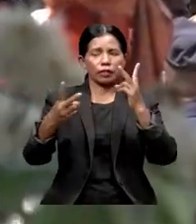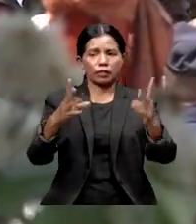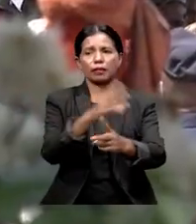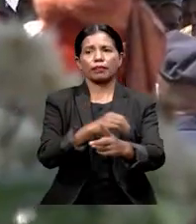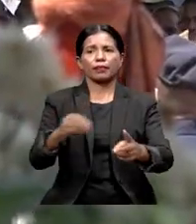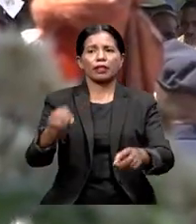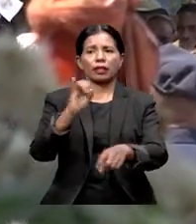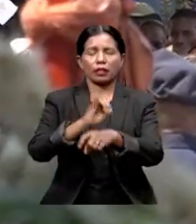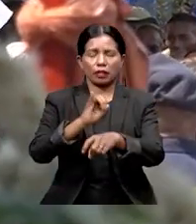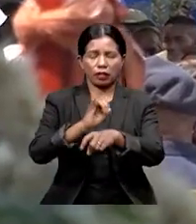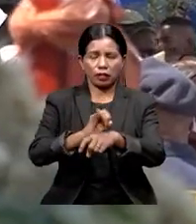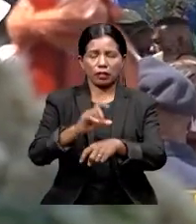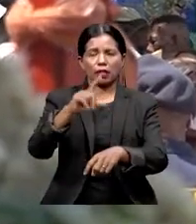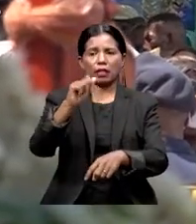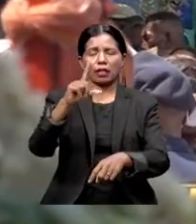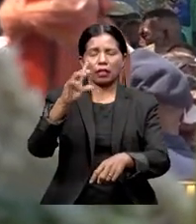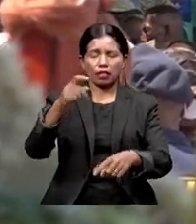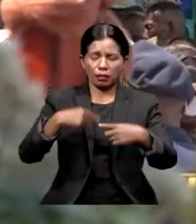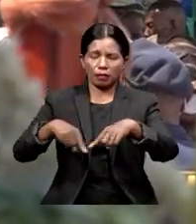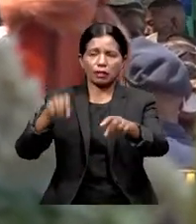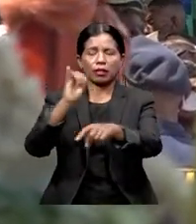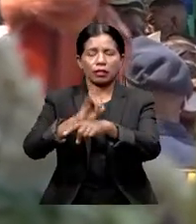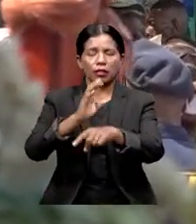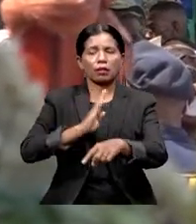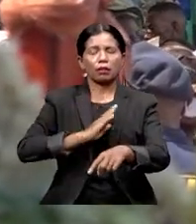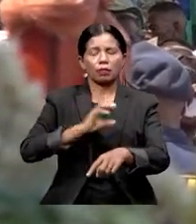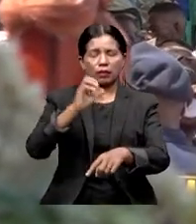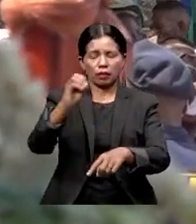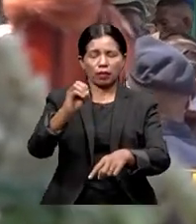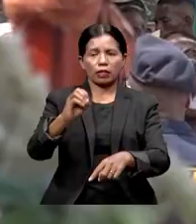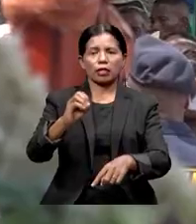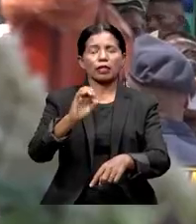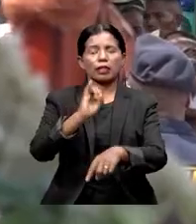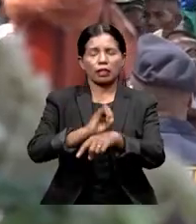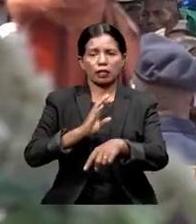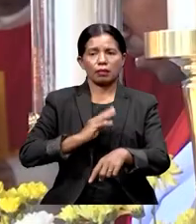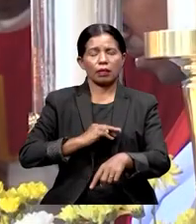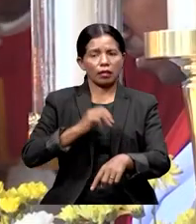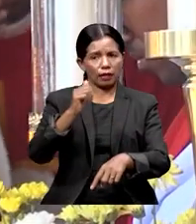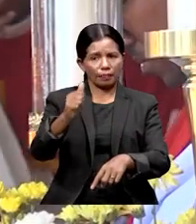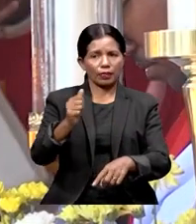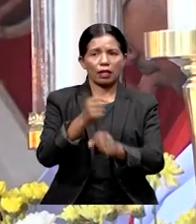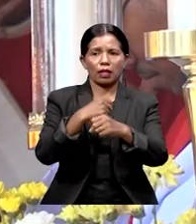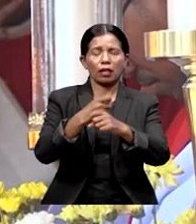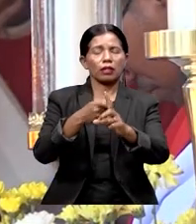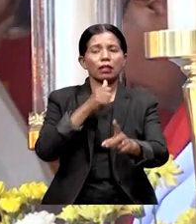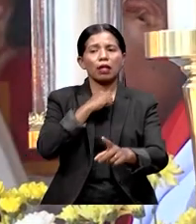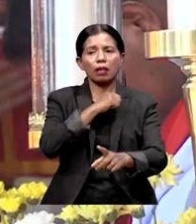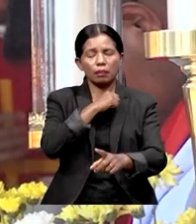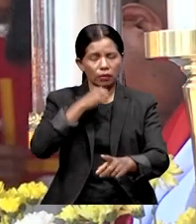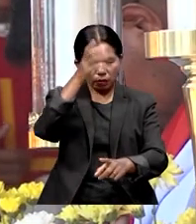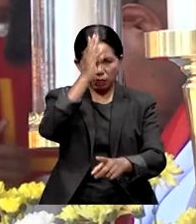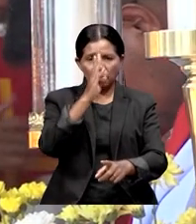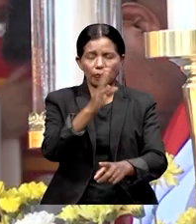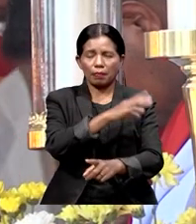e a Paróquia Laleia, onde bafale Paróquia Bobonaro, Diocese Maliana. Missa ne preside husi Bispo Diocese Baucau,